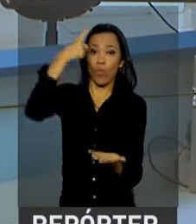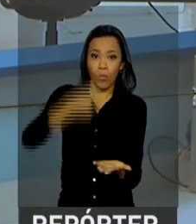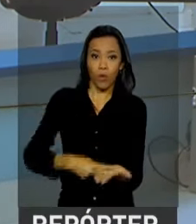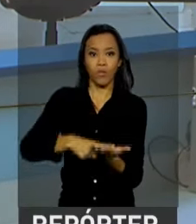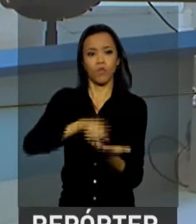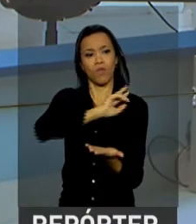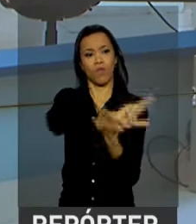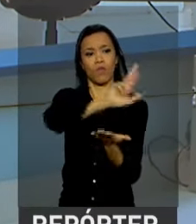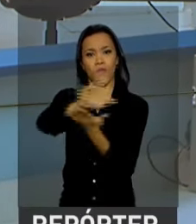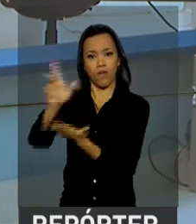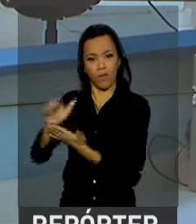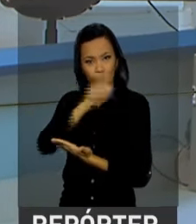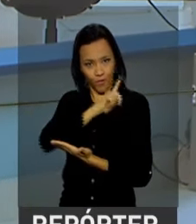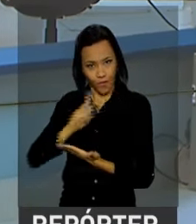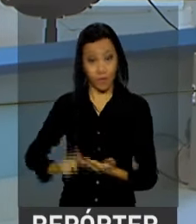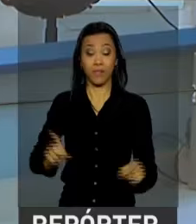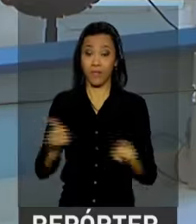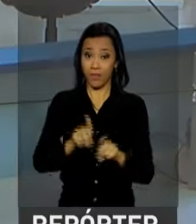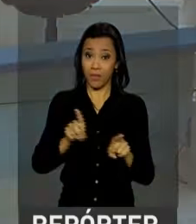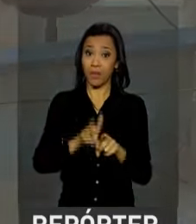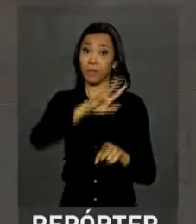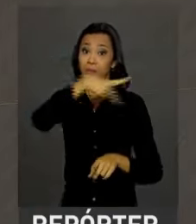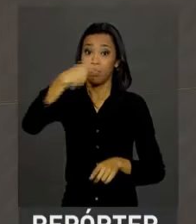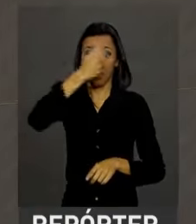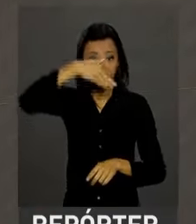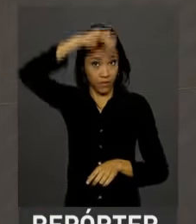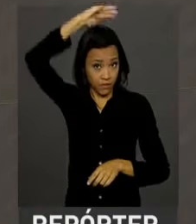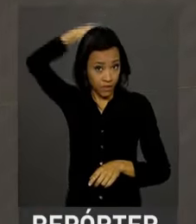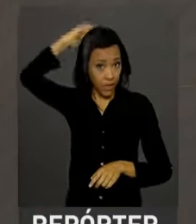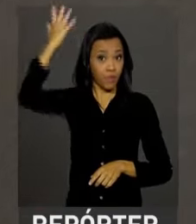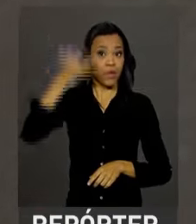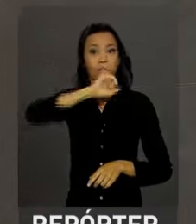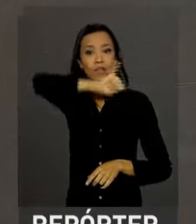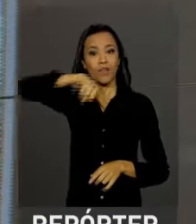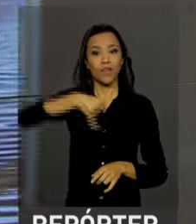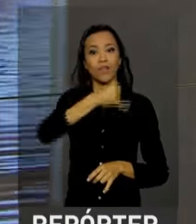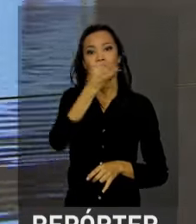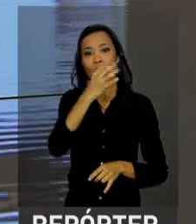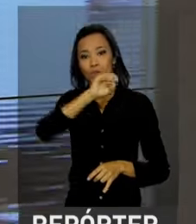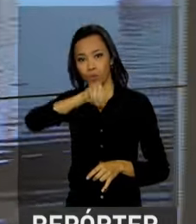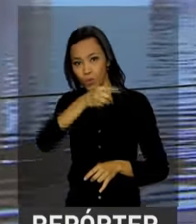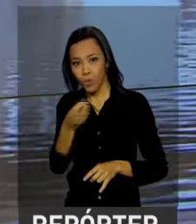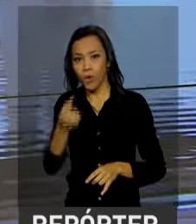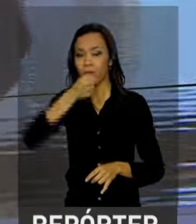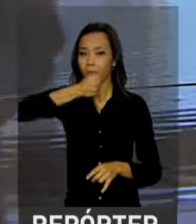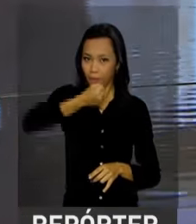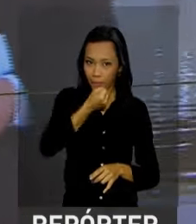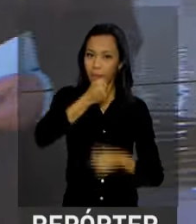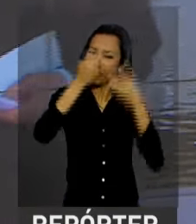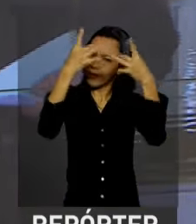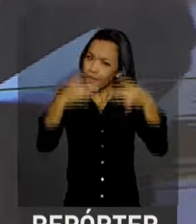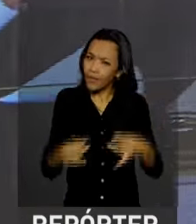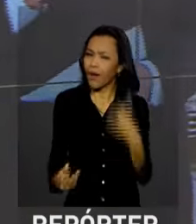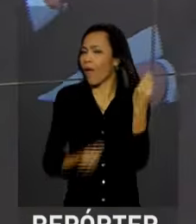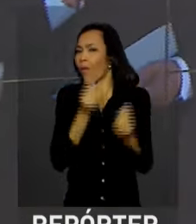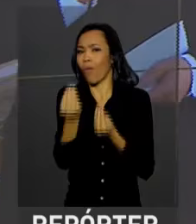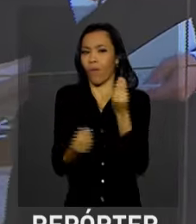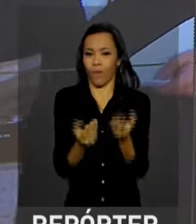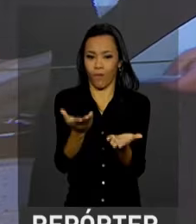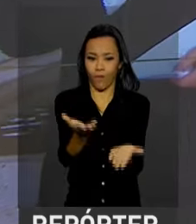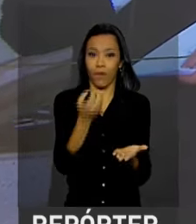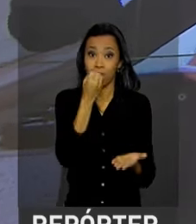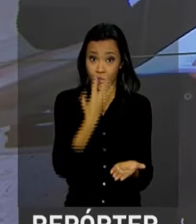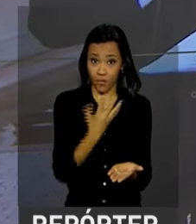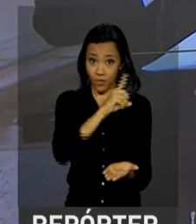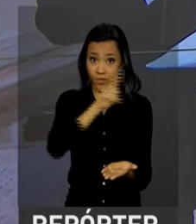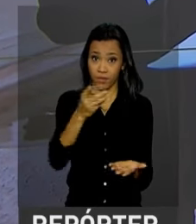entre os governadores e o presidente em exercício, Michel Temer. João Pedro Neto traz os detalhes para a gente direto do Palácio do Planalto. Oi, João Pedro, bom